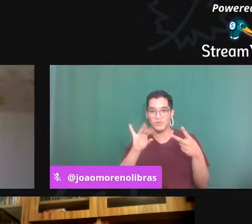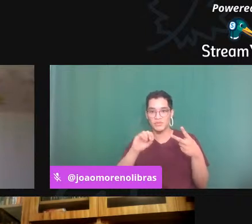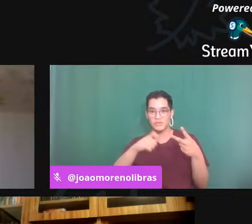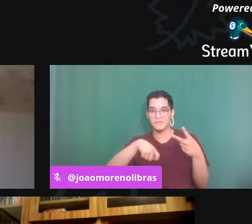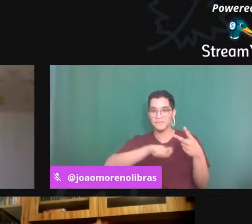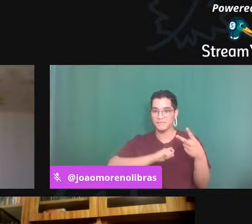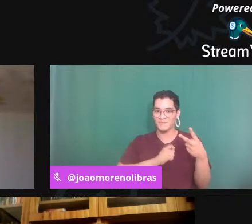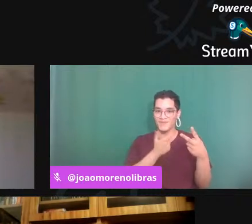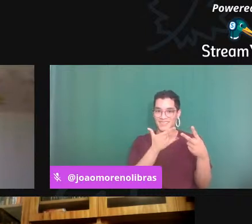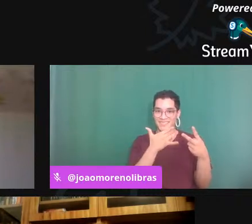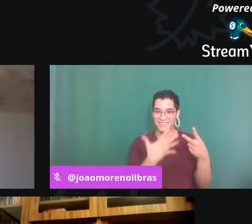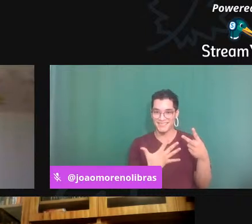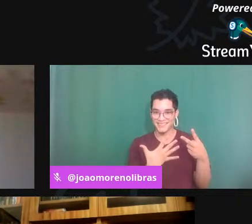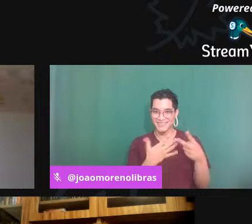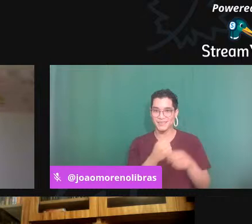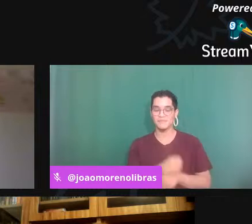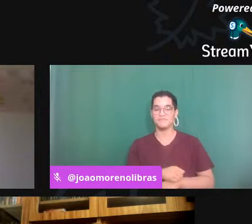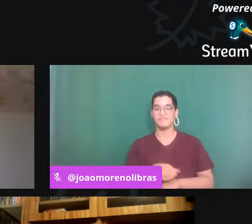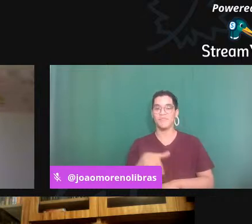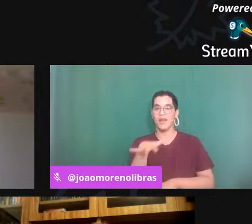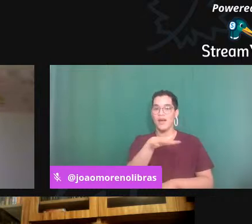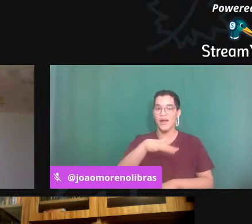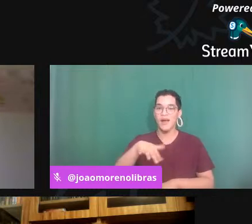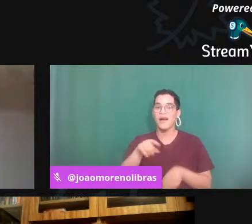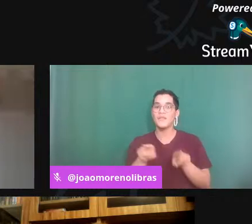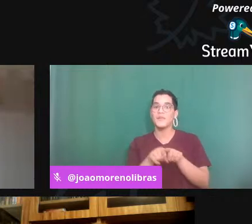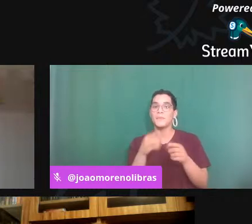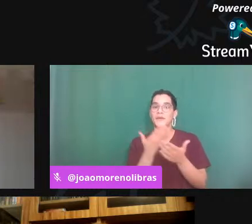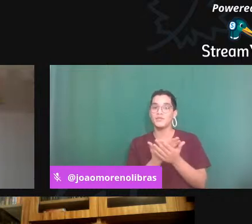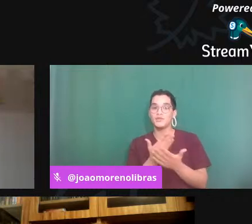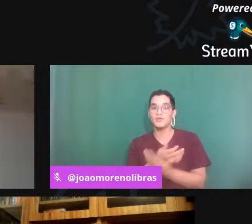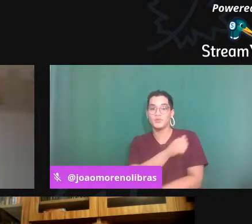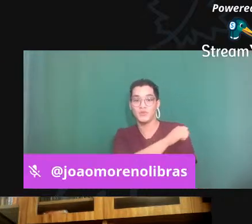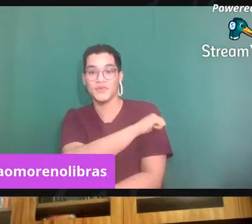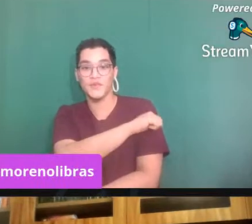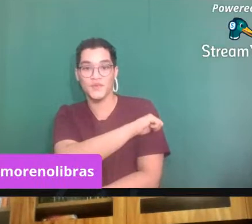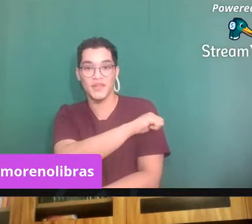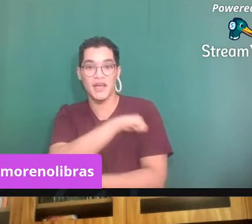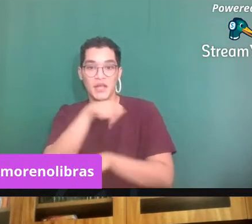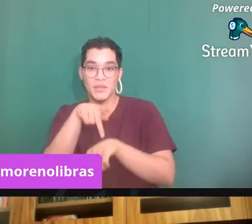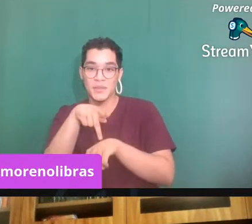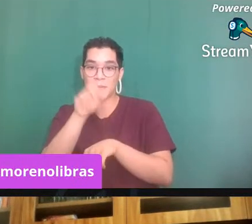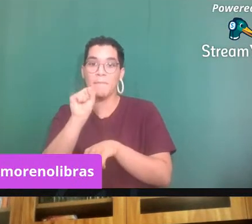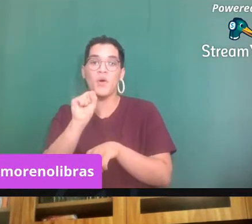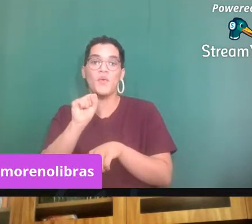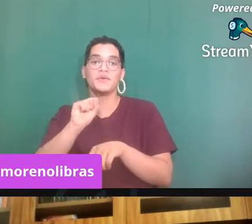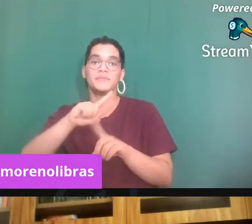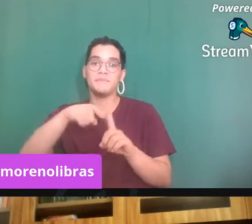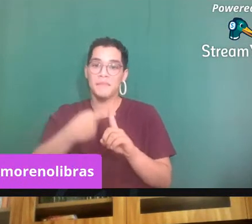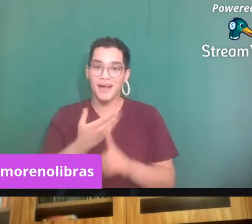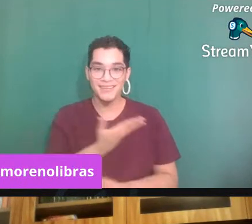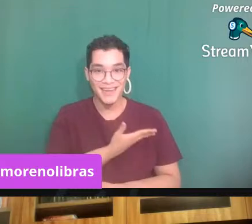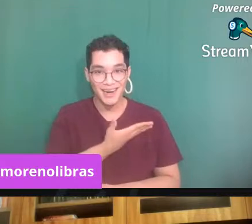os professores e também colegas que aqui estão. Eu vi alguns, espero que